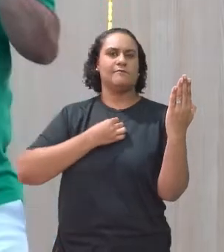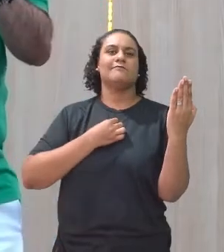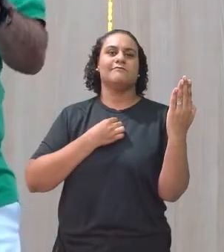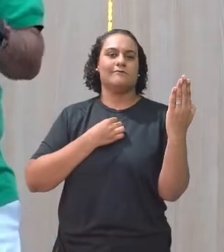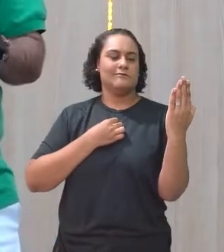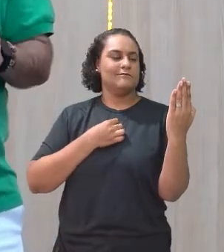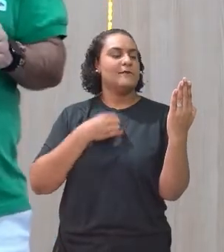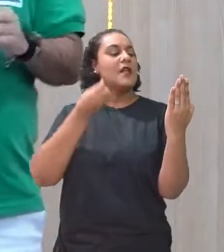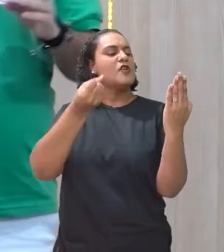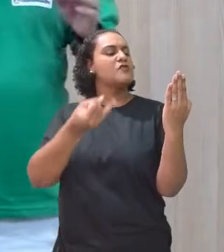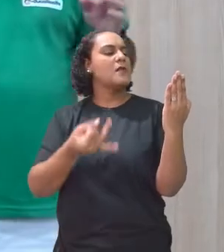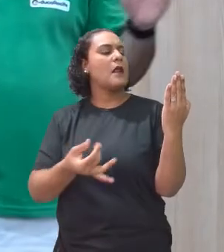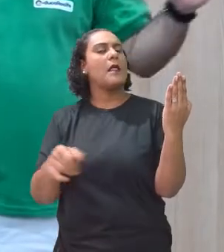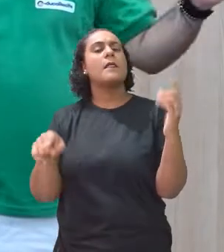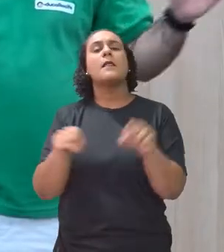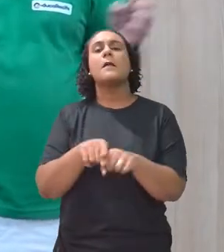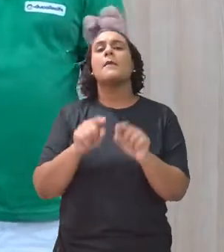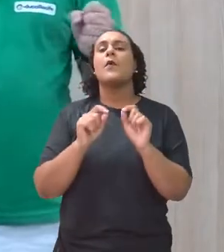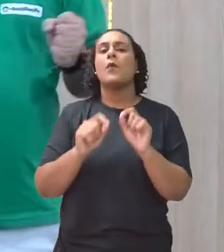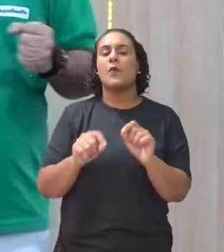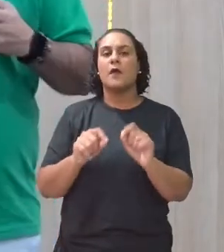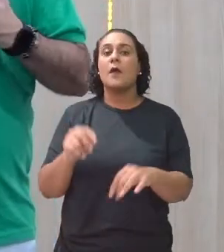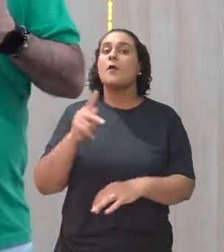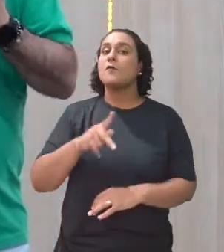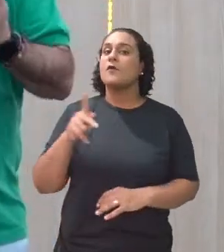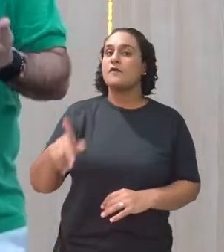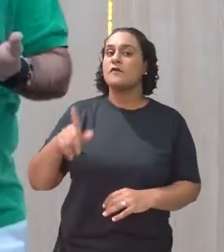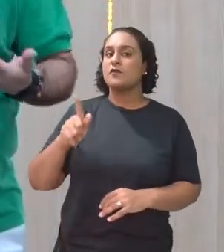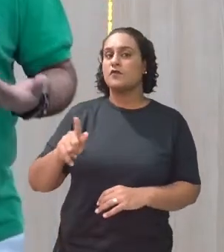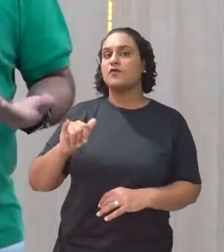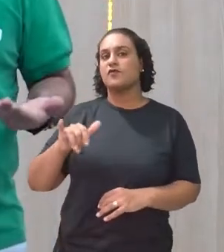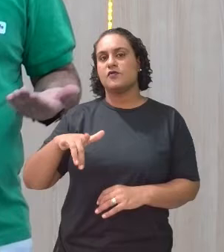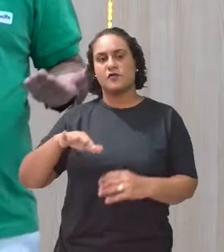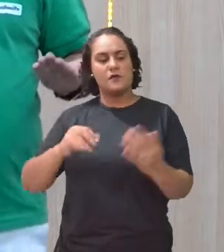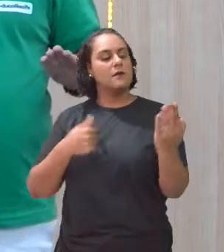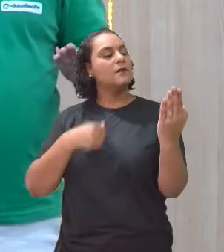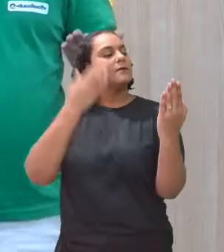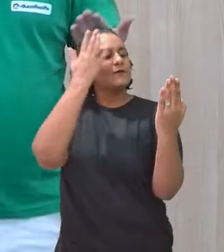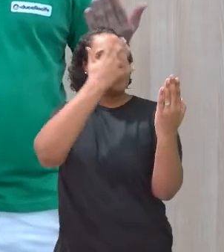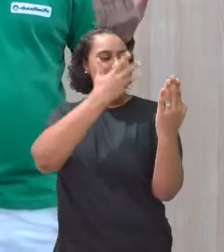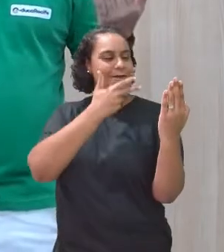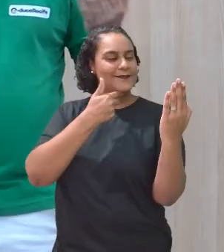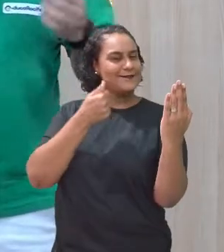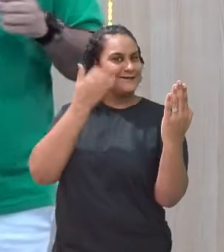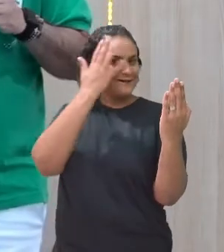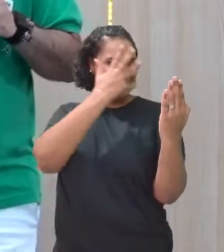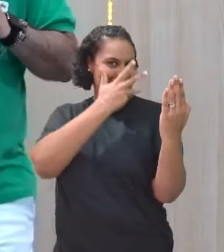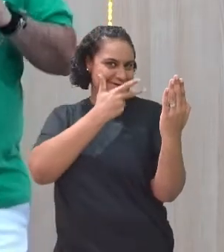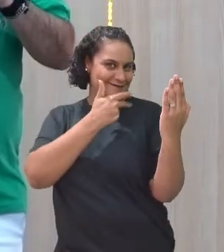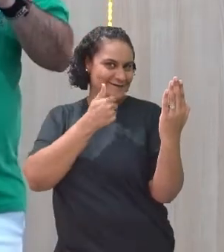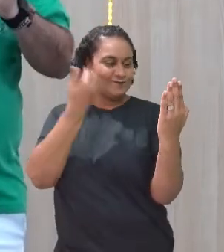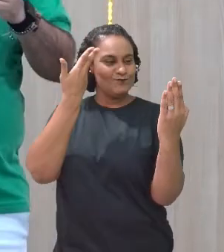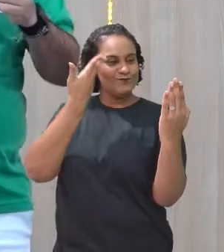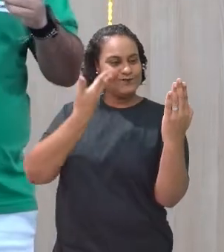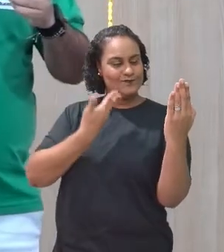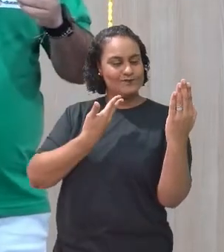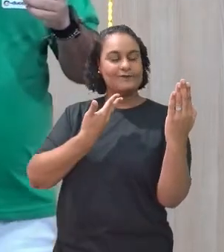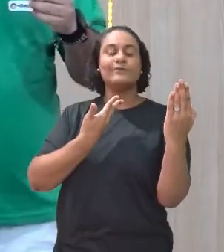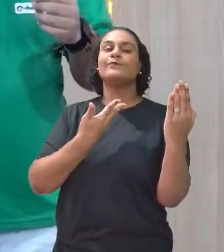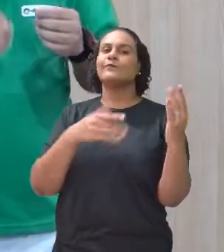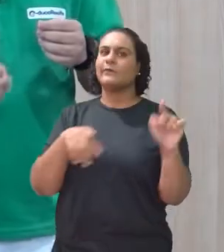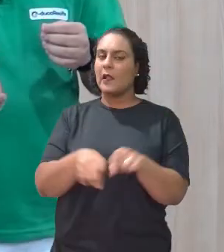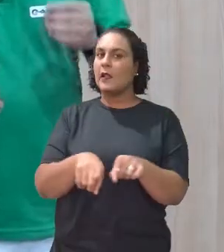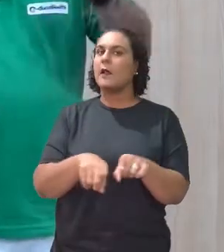ia dizer também, assim como o professor Gilson, é outro rostinho lindo. Então, e fazer